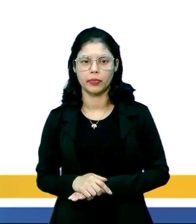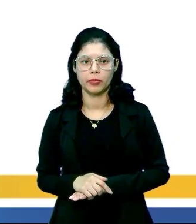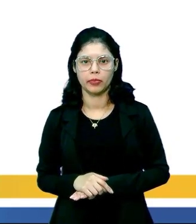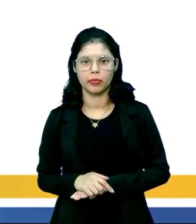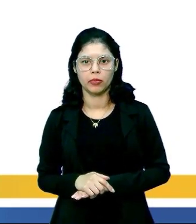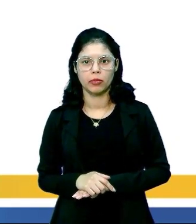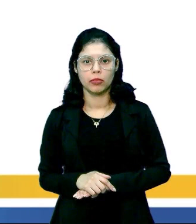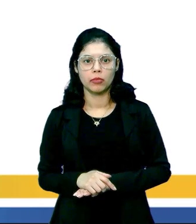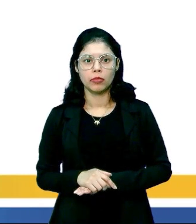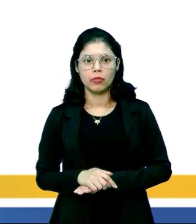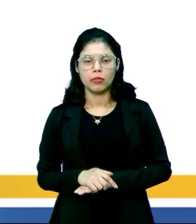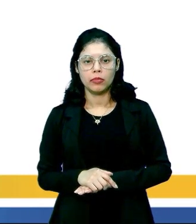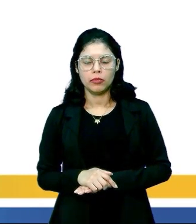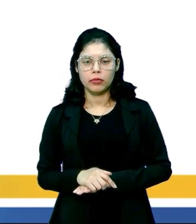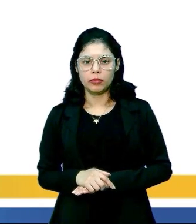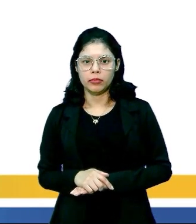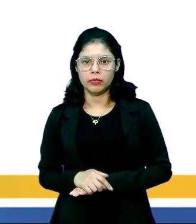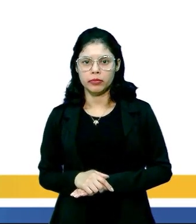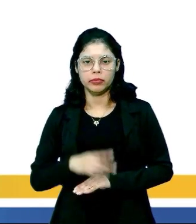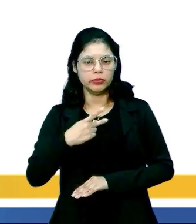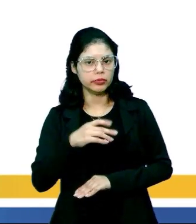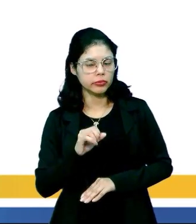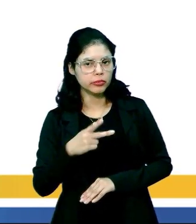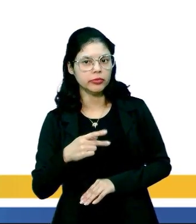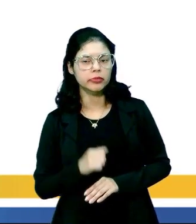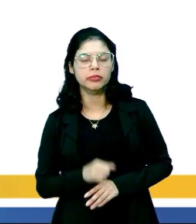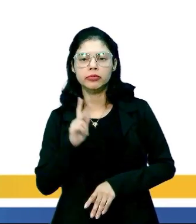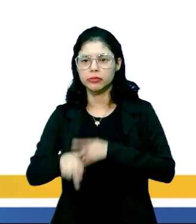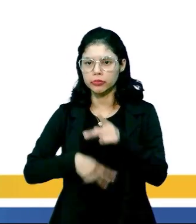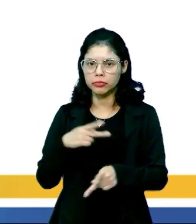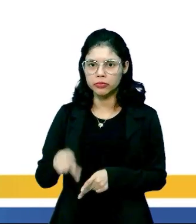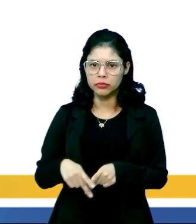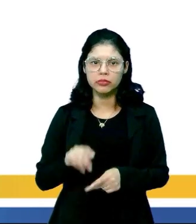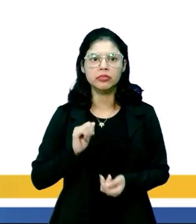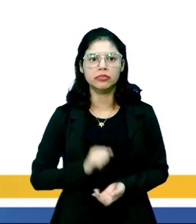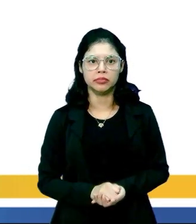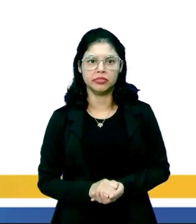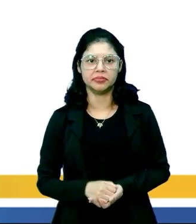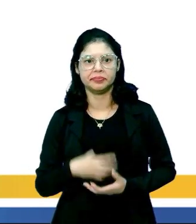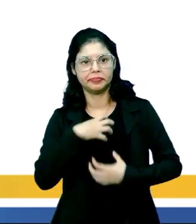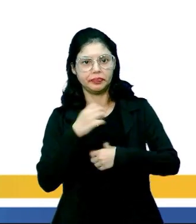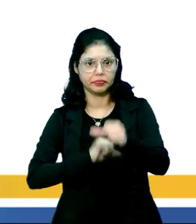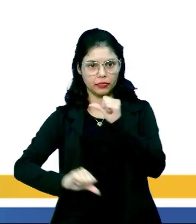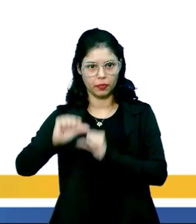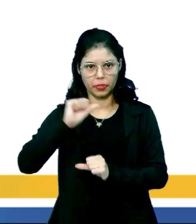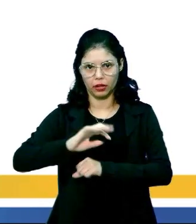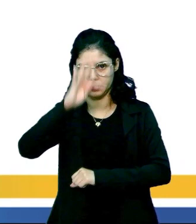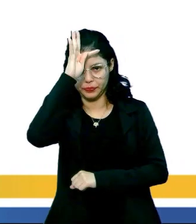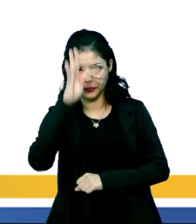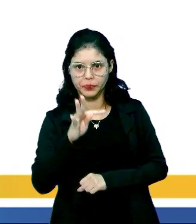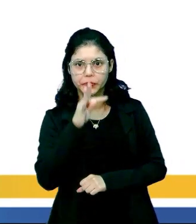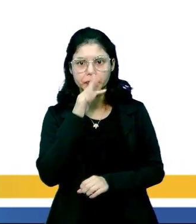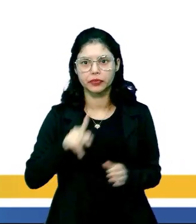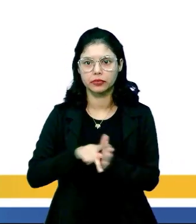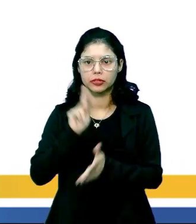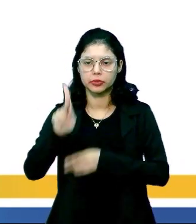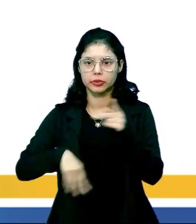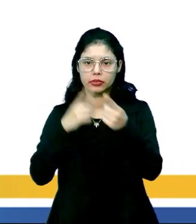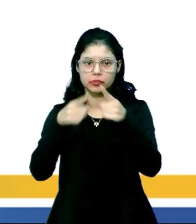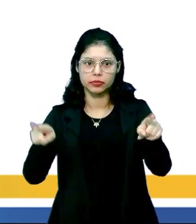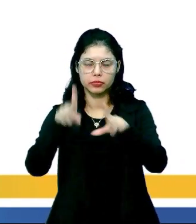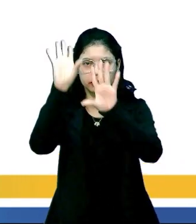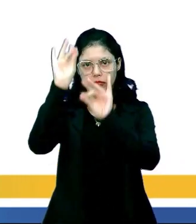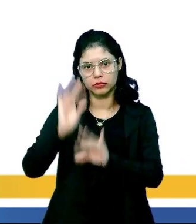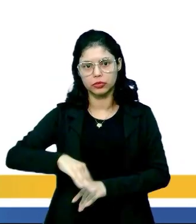comigo the meaning of the word pop comes from Popular which is contradiction when we talk about what